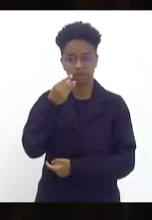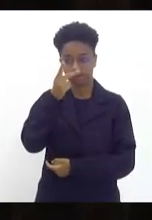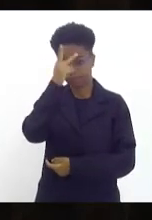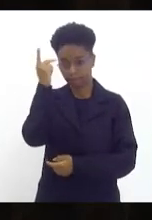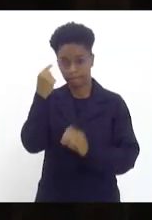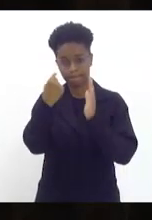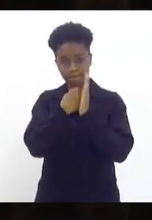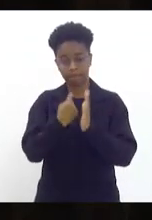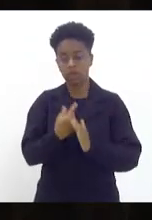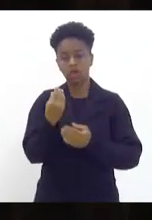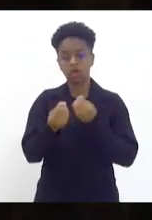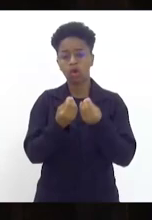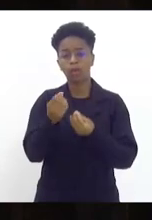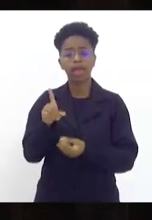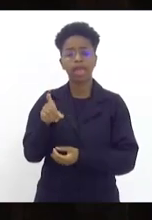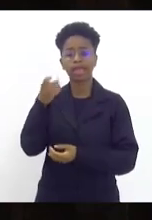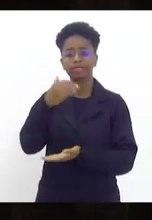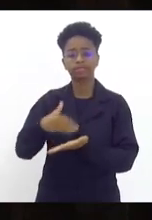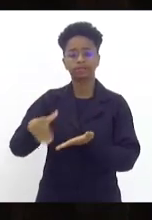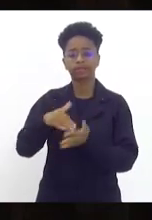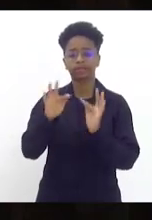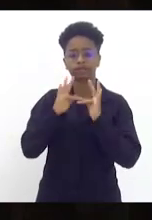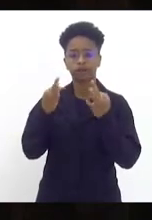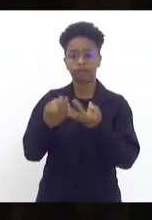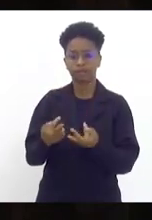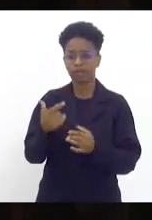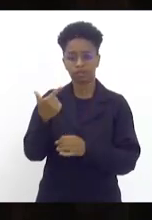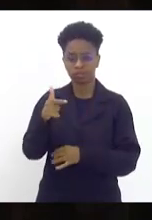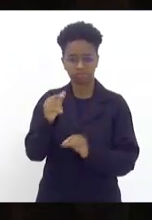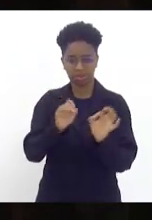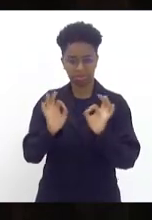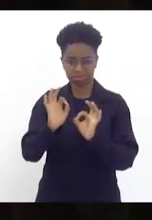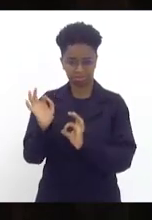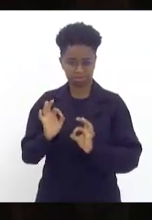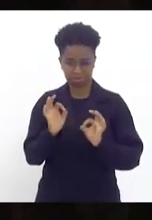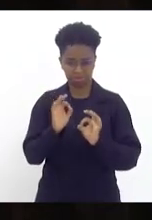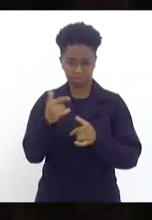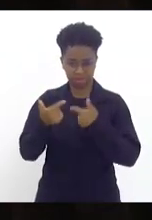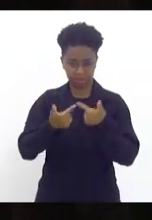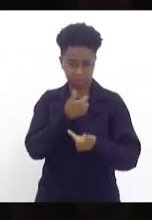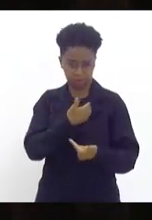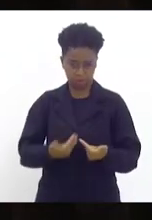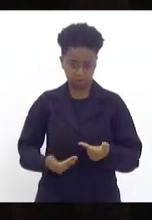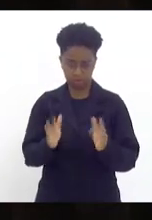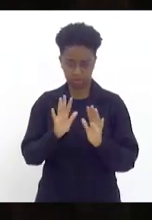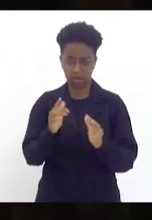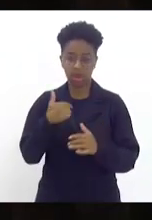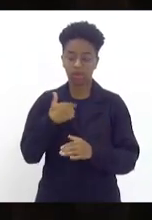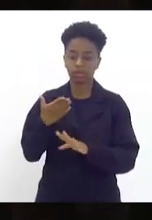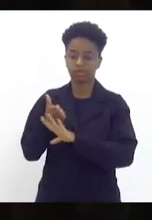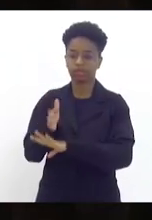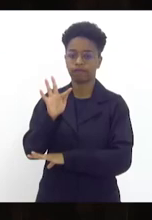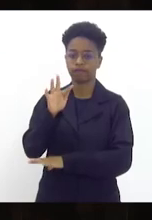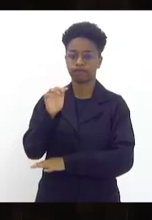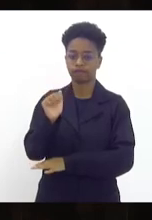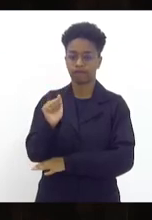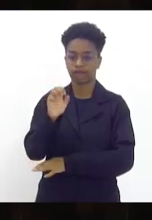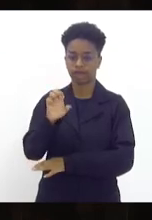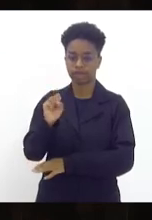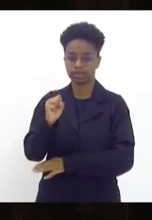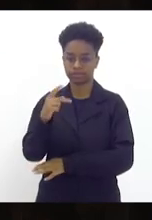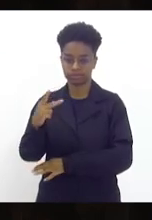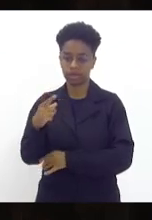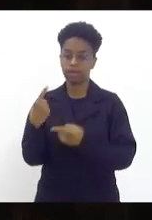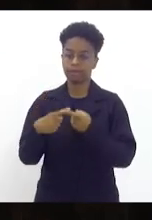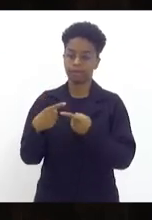tu sai da Secretaria da Família? Não pegou nenhum cargo, não quis nenhum cargo de governo, e fui para a FAESP. Né? porque a